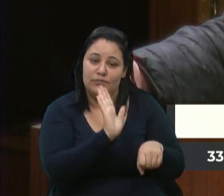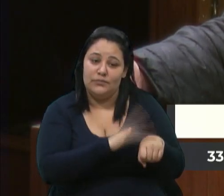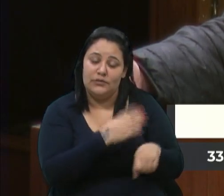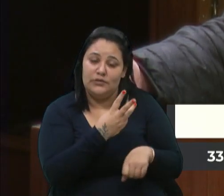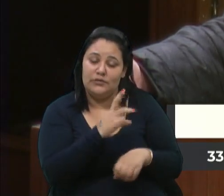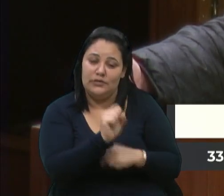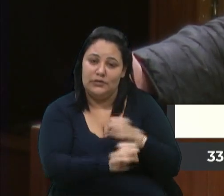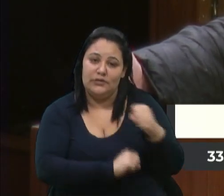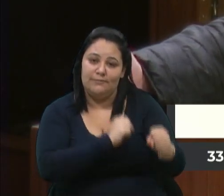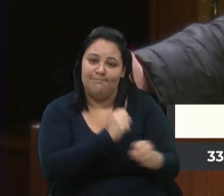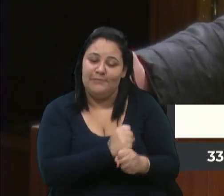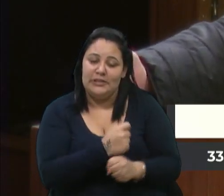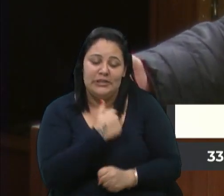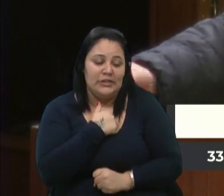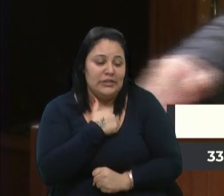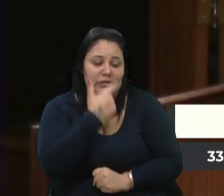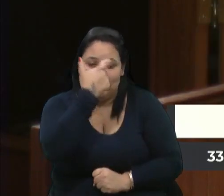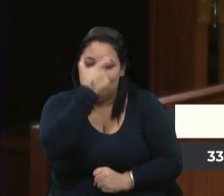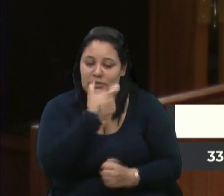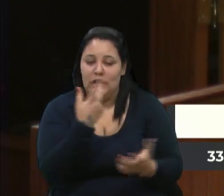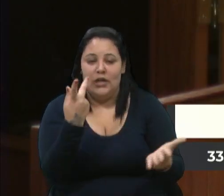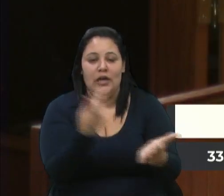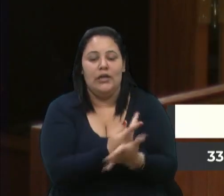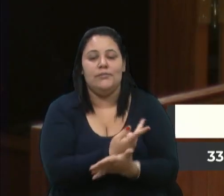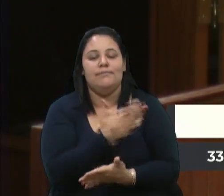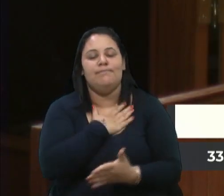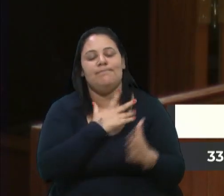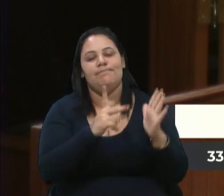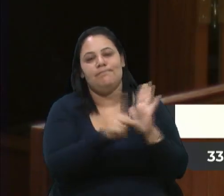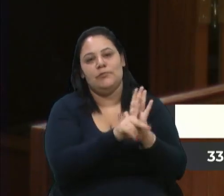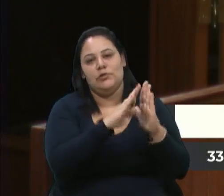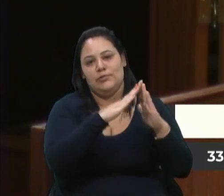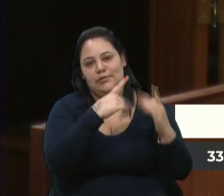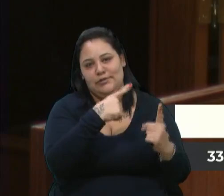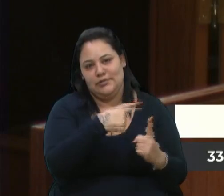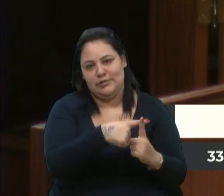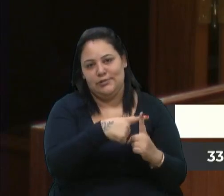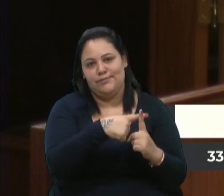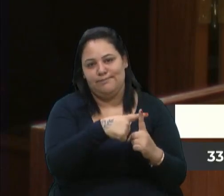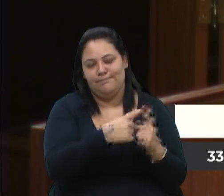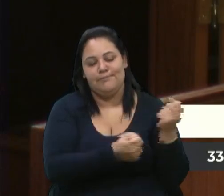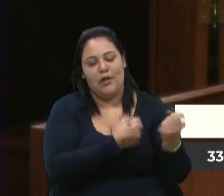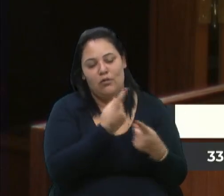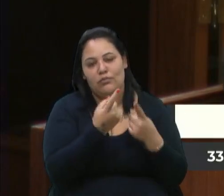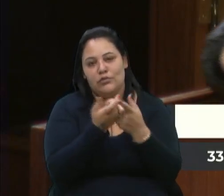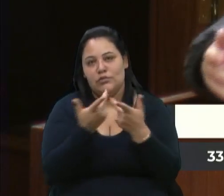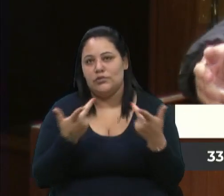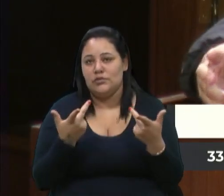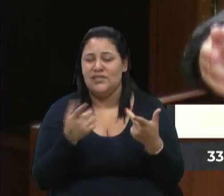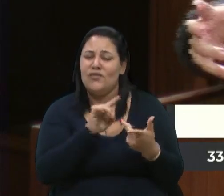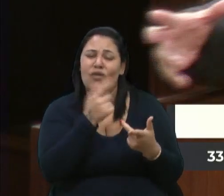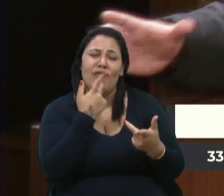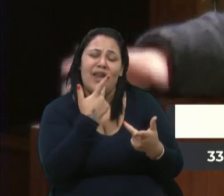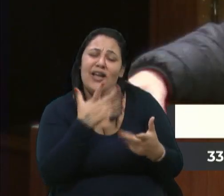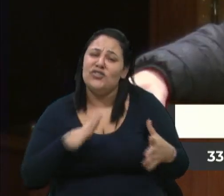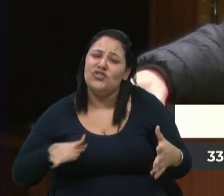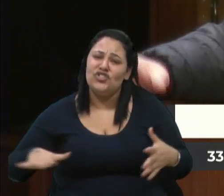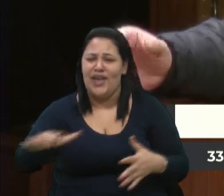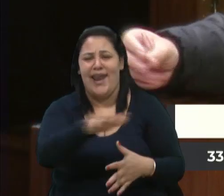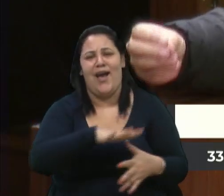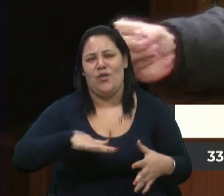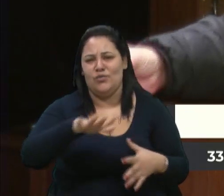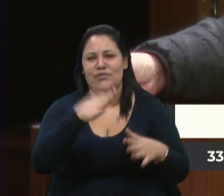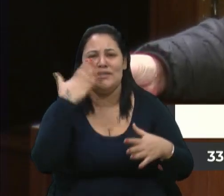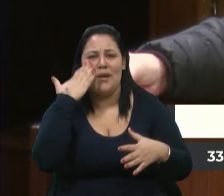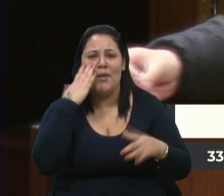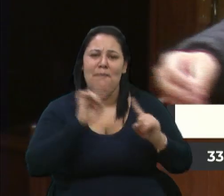um absurdo que a minha própria igreja, em alguns casos, não vou generalizar, faça isso, tem